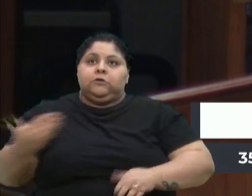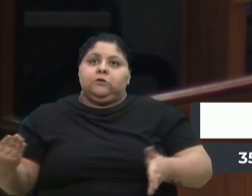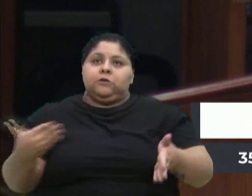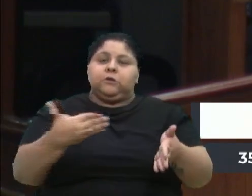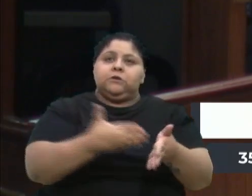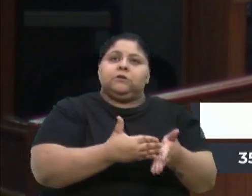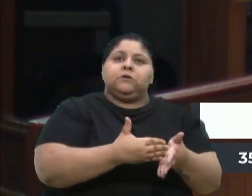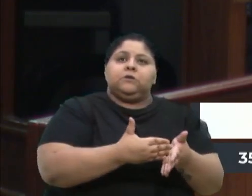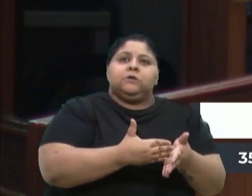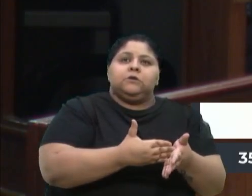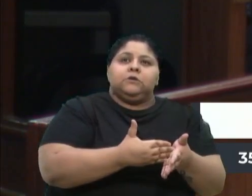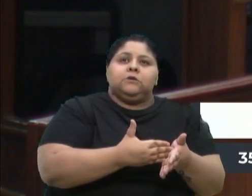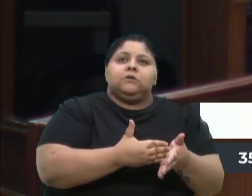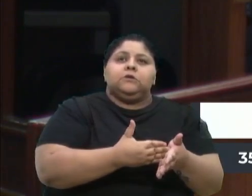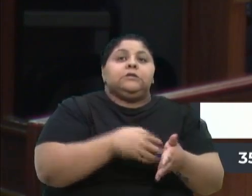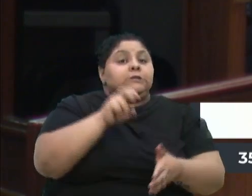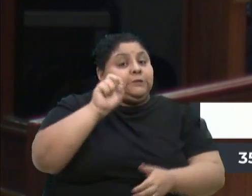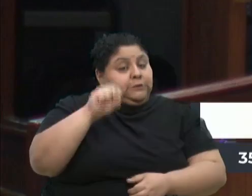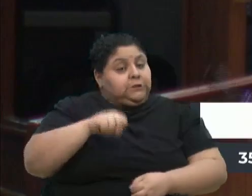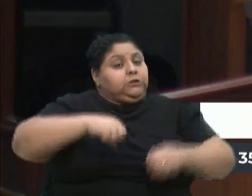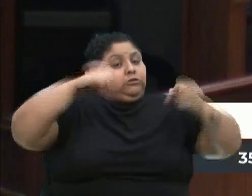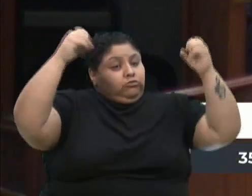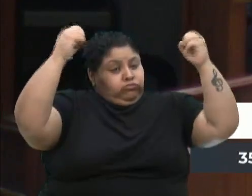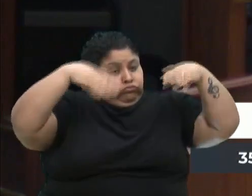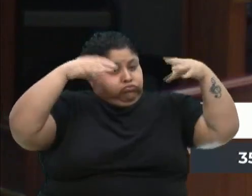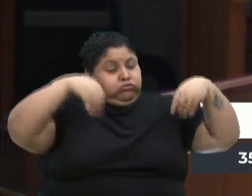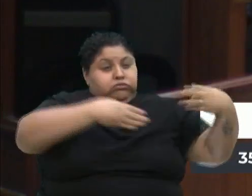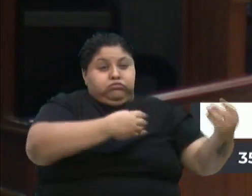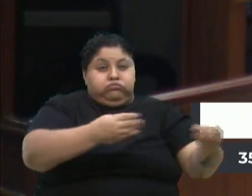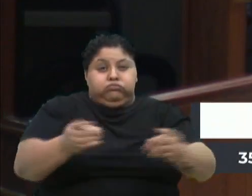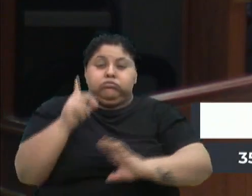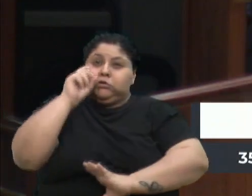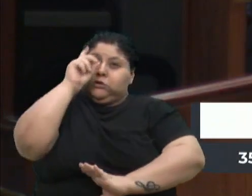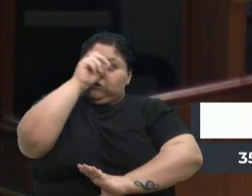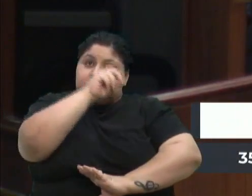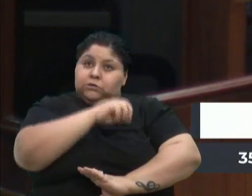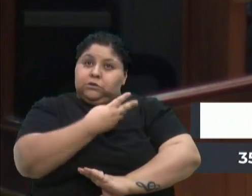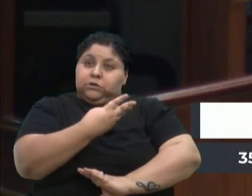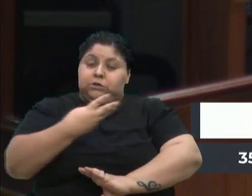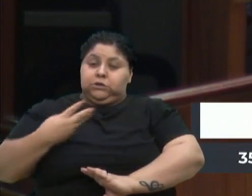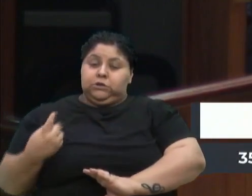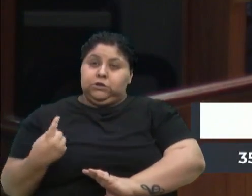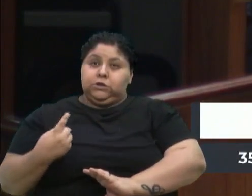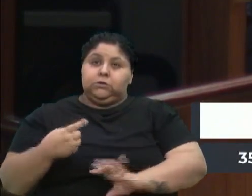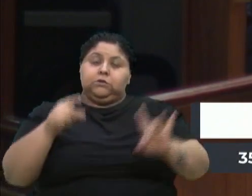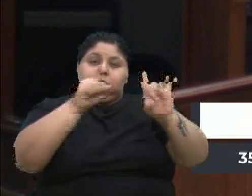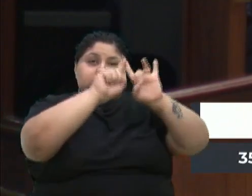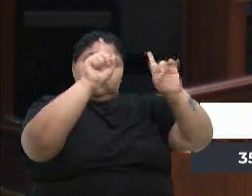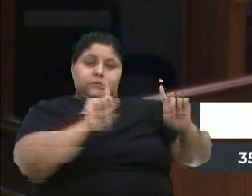dezembro. Sim, choveu muito, difícil para os 31 servidores.